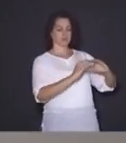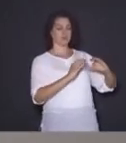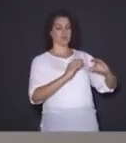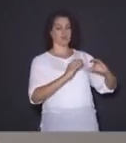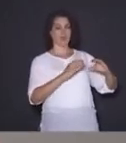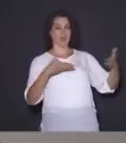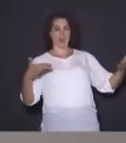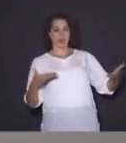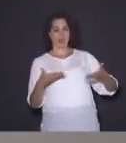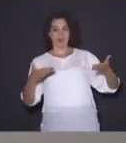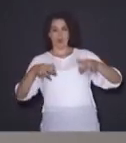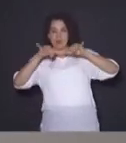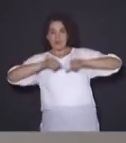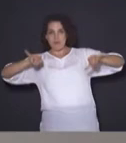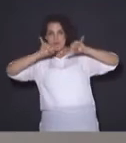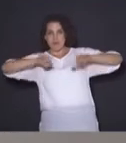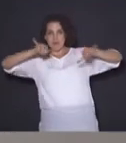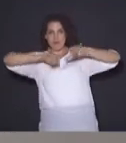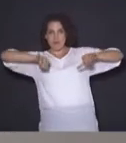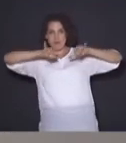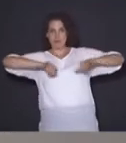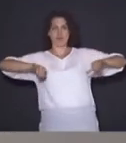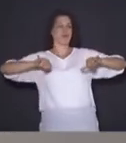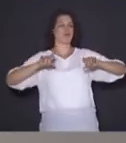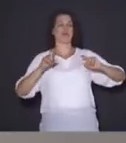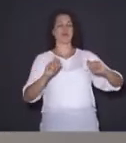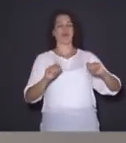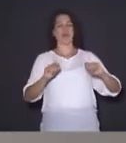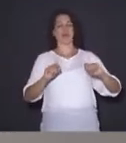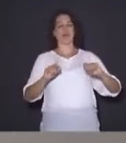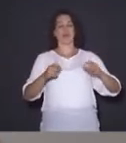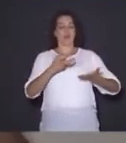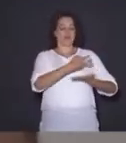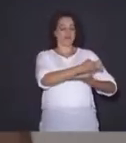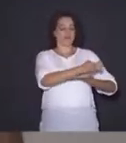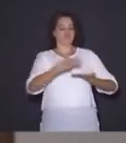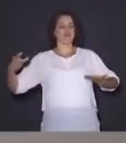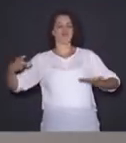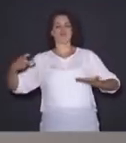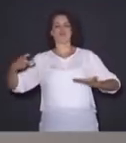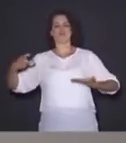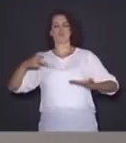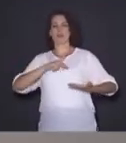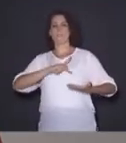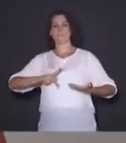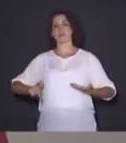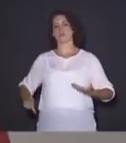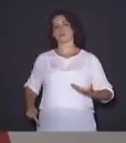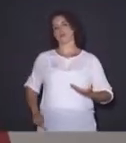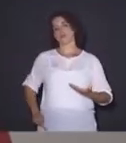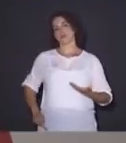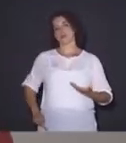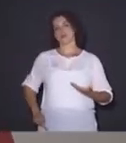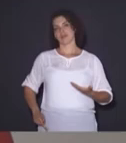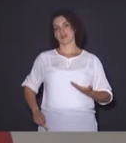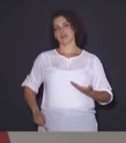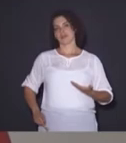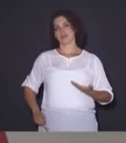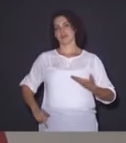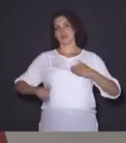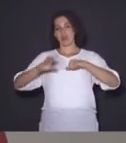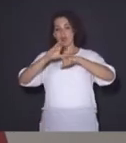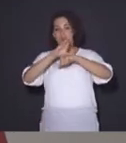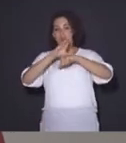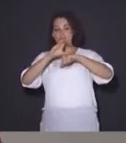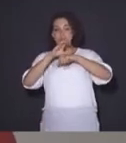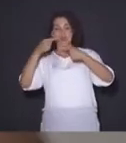demonstrando é derruba uma presidenta sem preencher os critérios que a constituição prevê